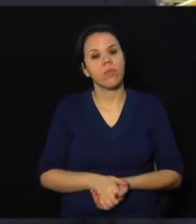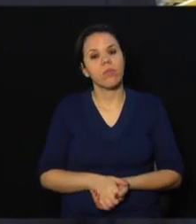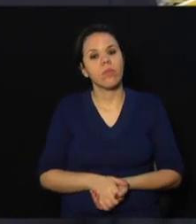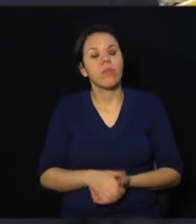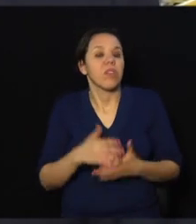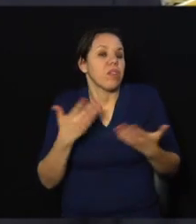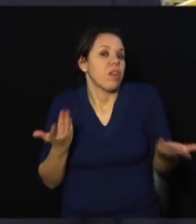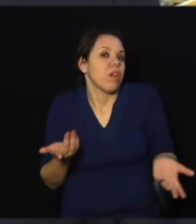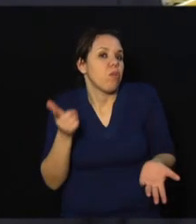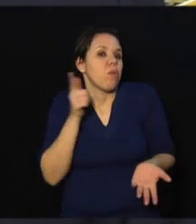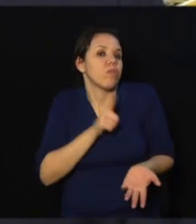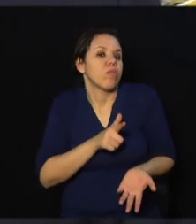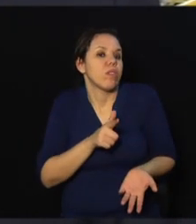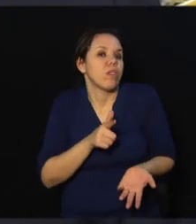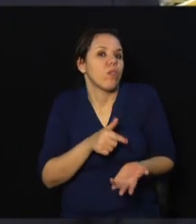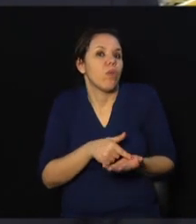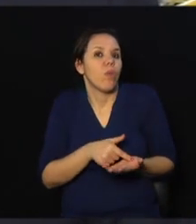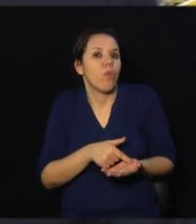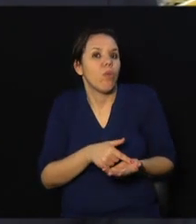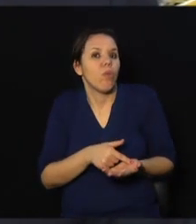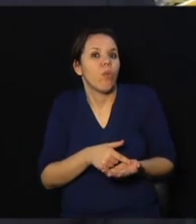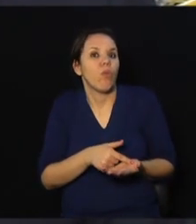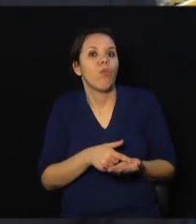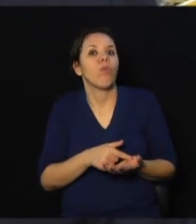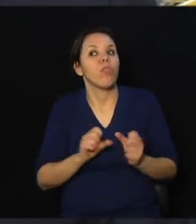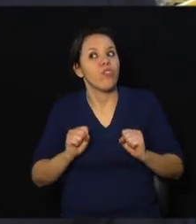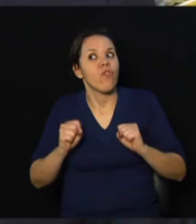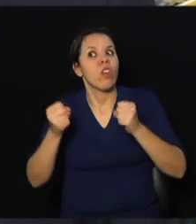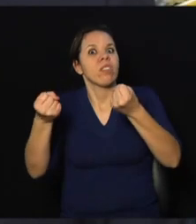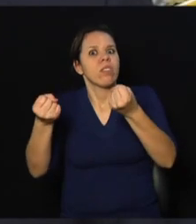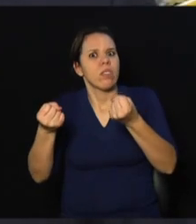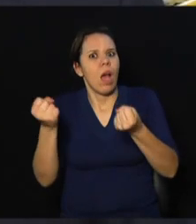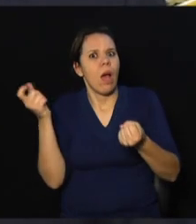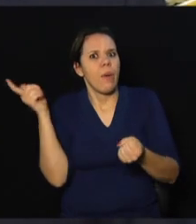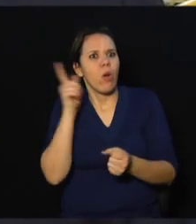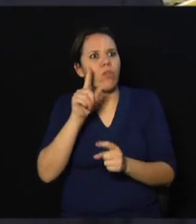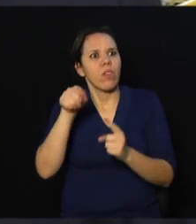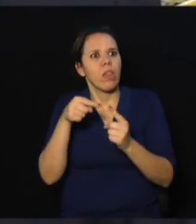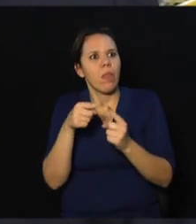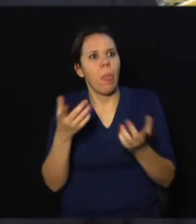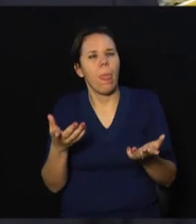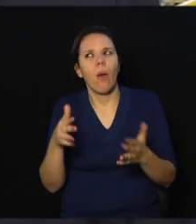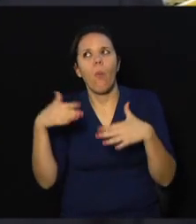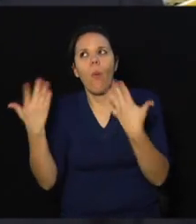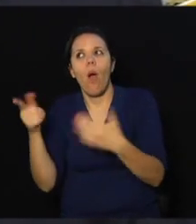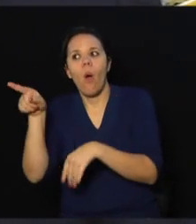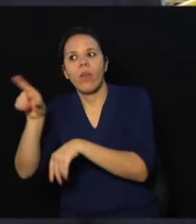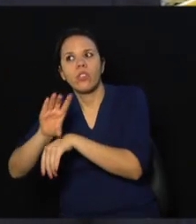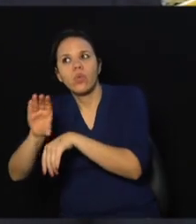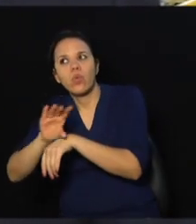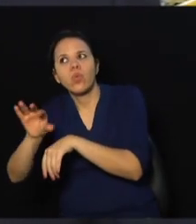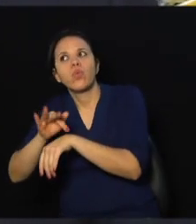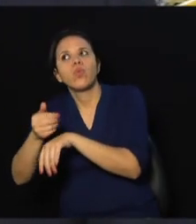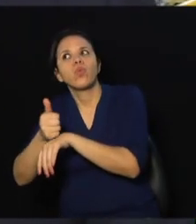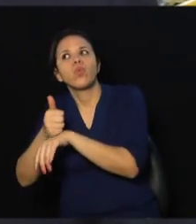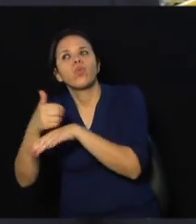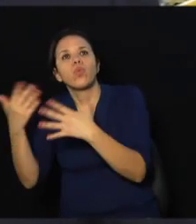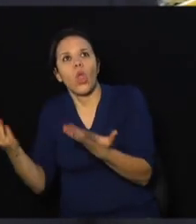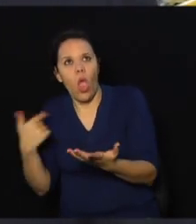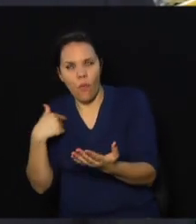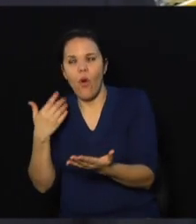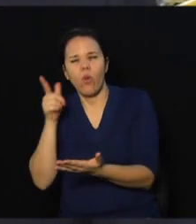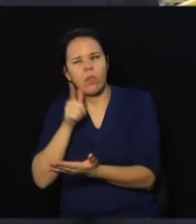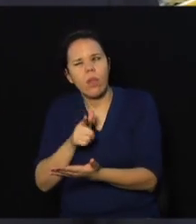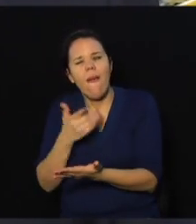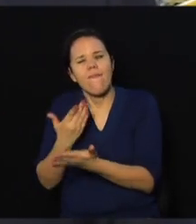será que eu consigo me movimentar para conseguir o que eu quero? Eu quero tal curso. Esse curso é um curso que realmente eu vou me